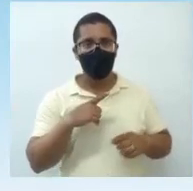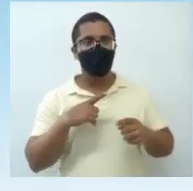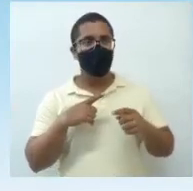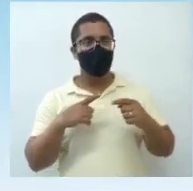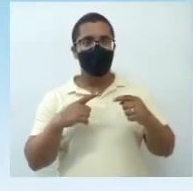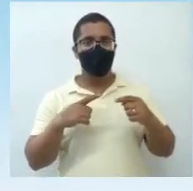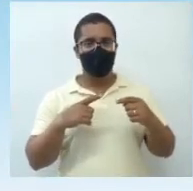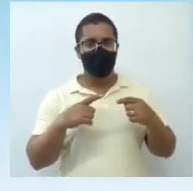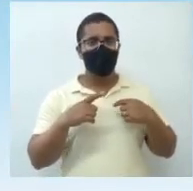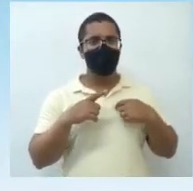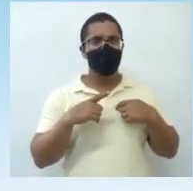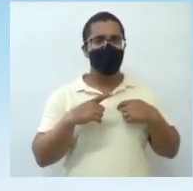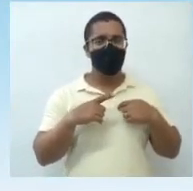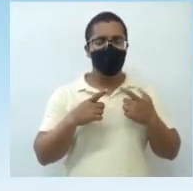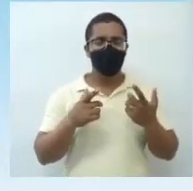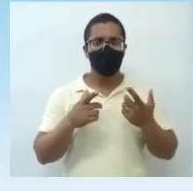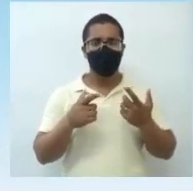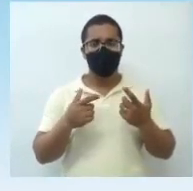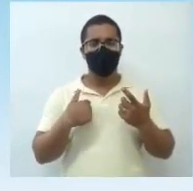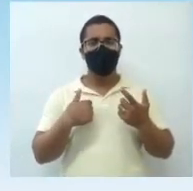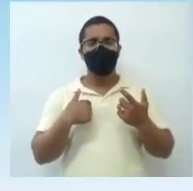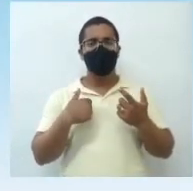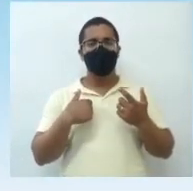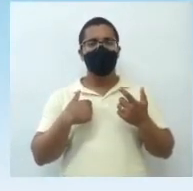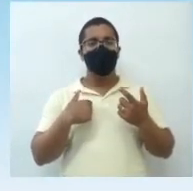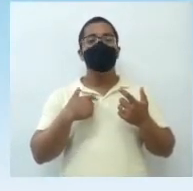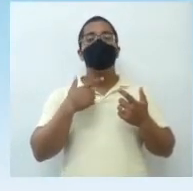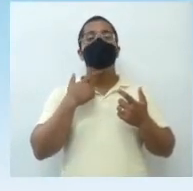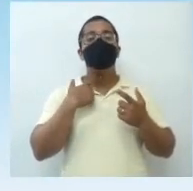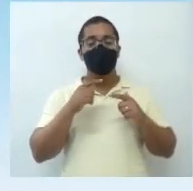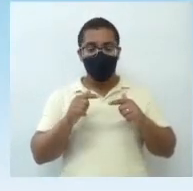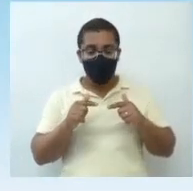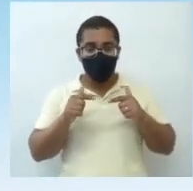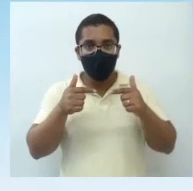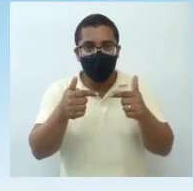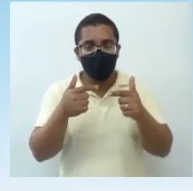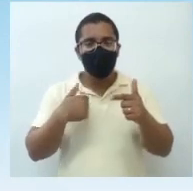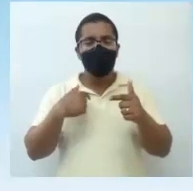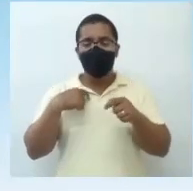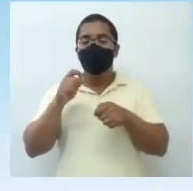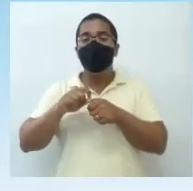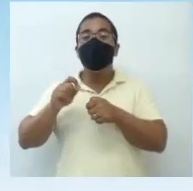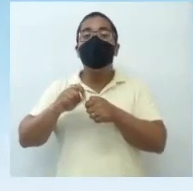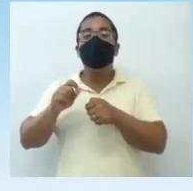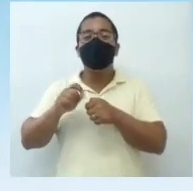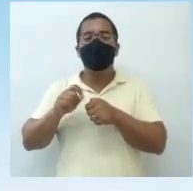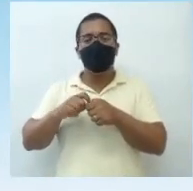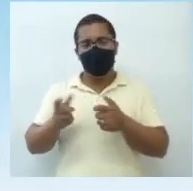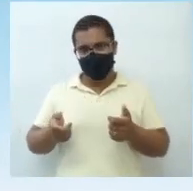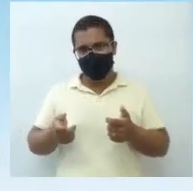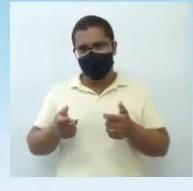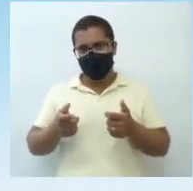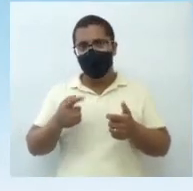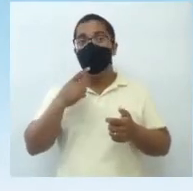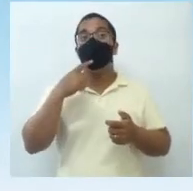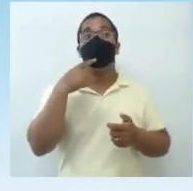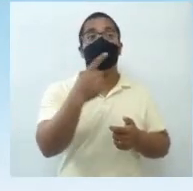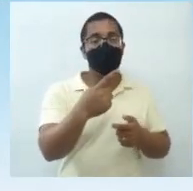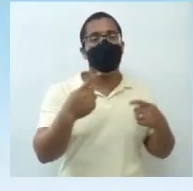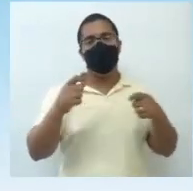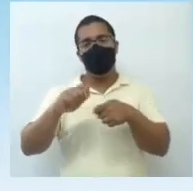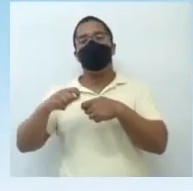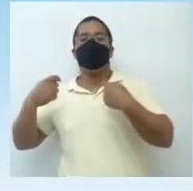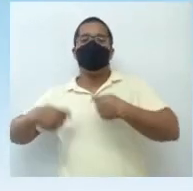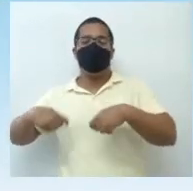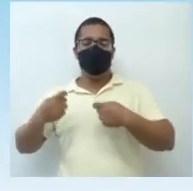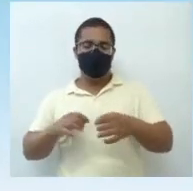aquilo que eu falo ou melhor tem um com aquilo que eu devo agir ou da forma como eu devo agir Pense um pouquinho comigo agora